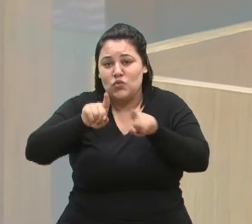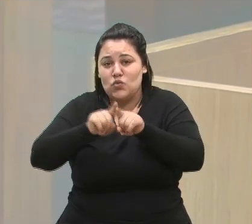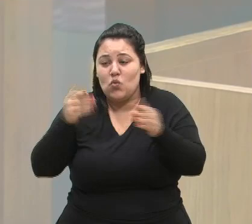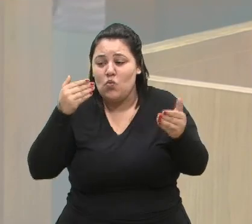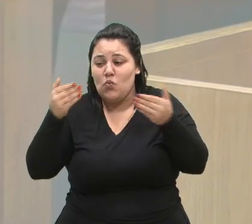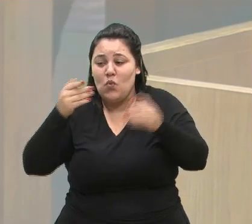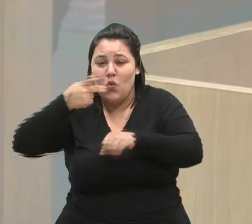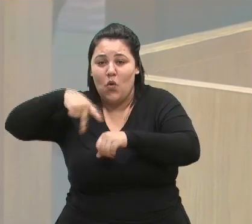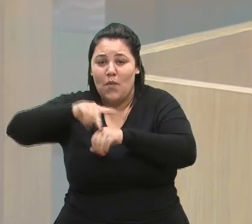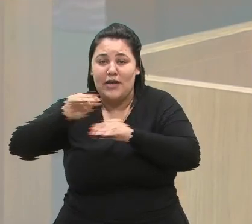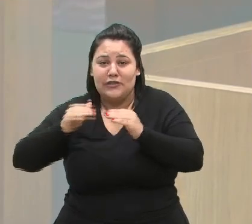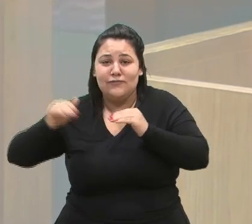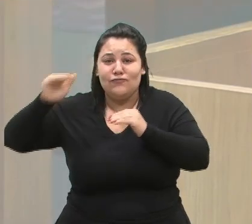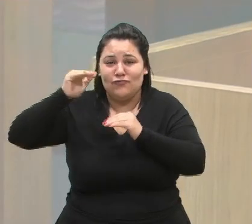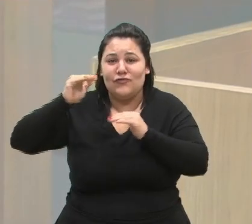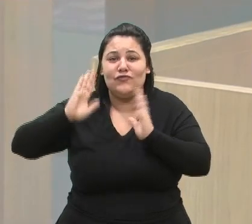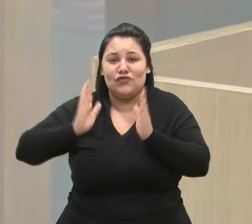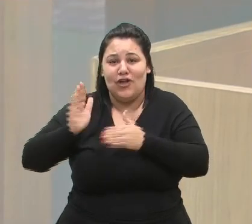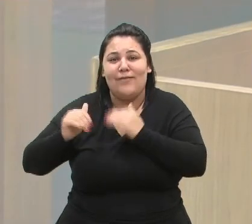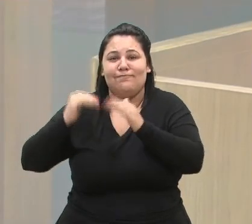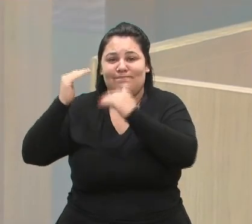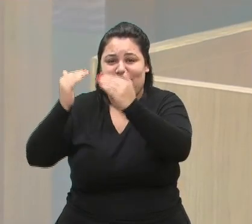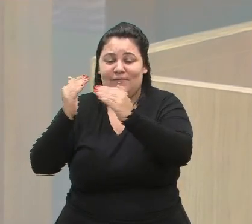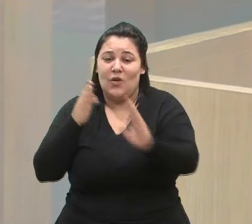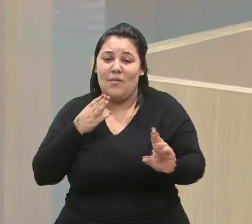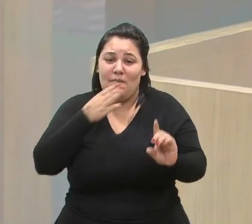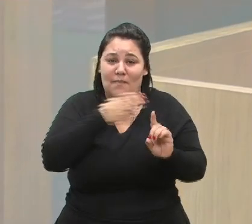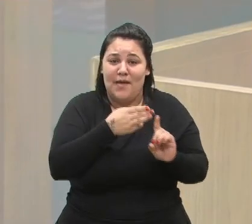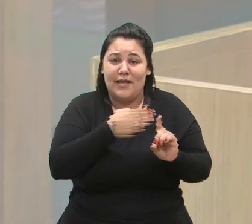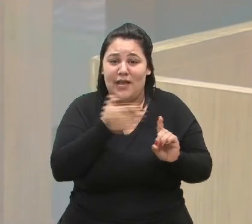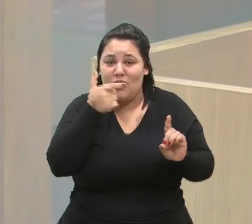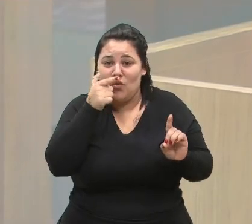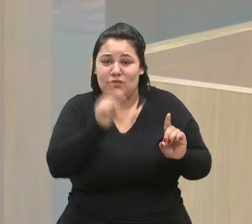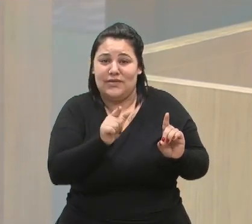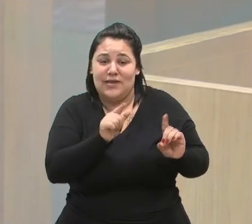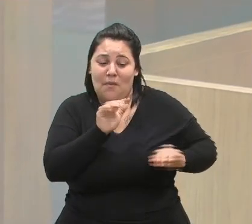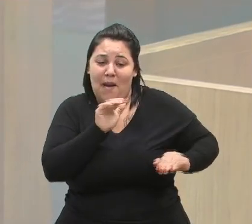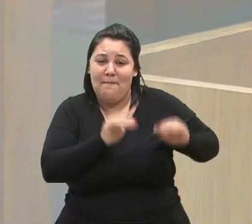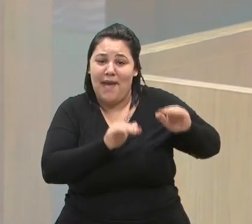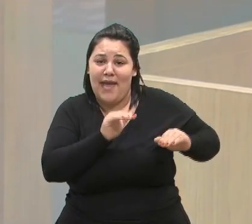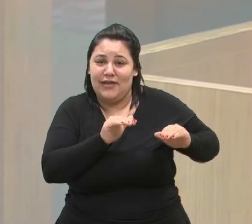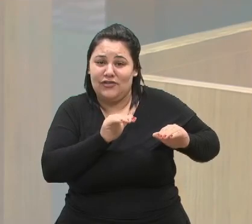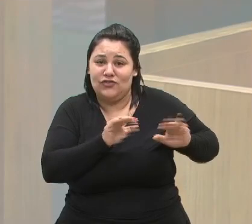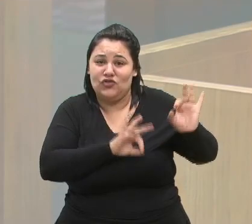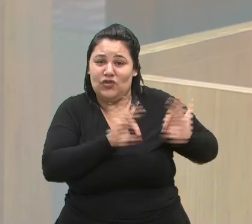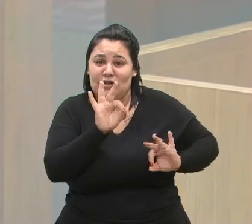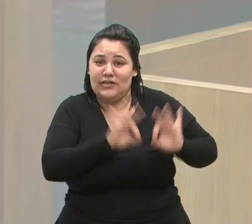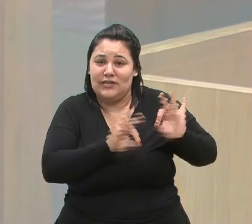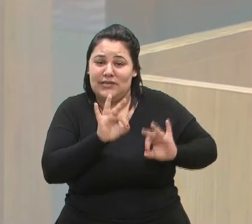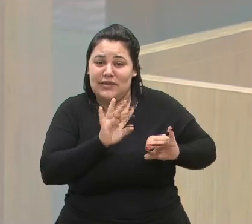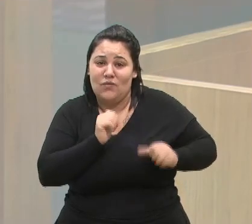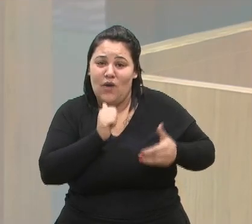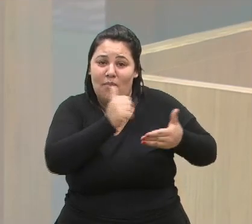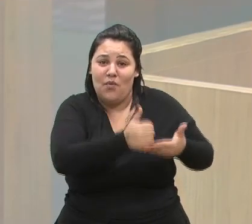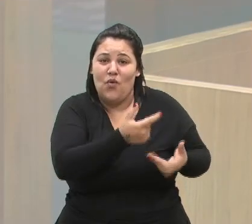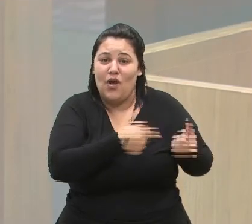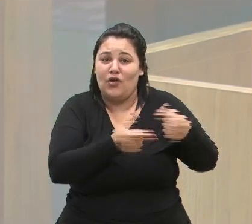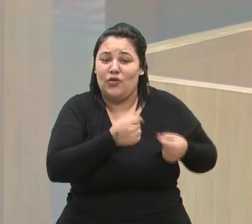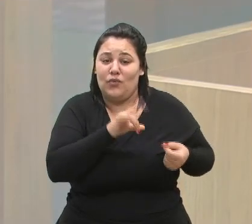é alcançar a média dos países da Organização para a Cooperação e Desenvolvimento Econômico, que